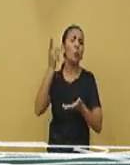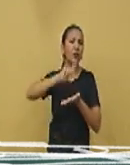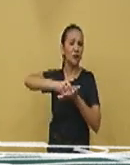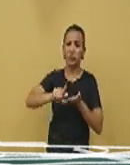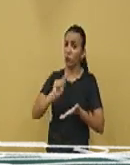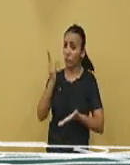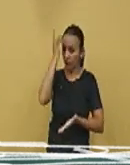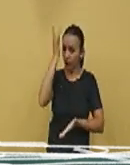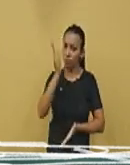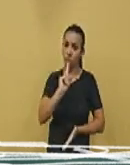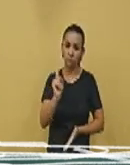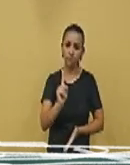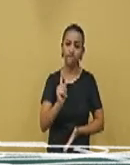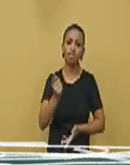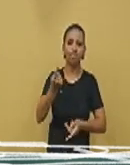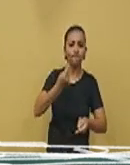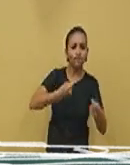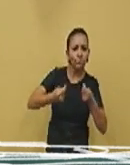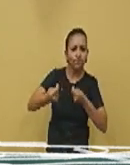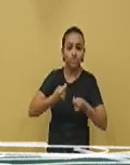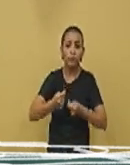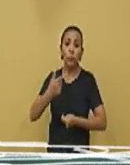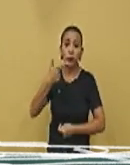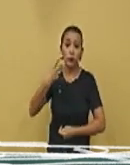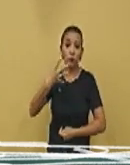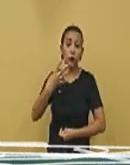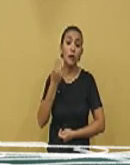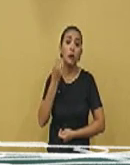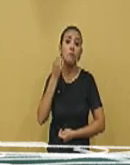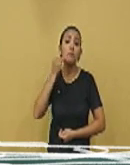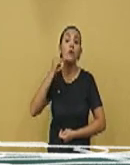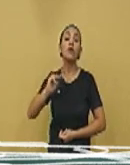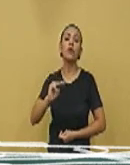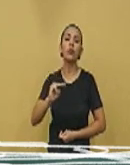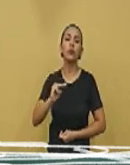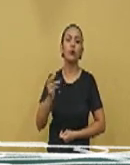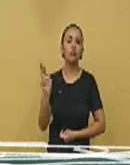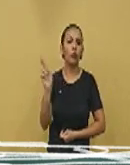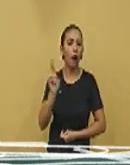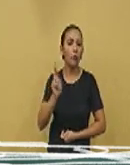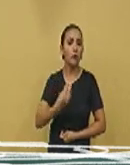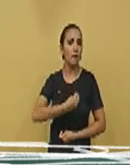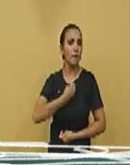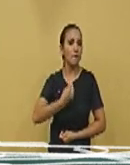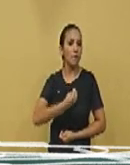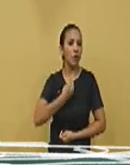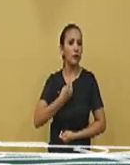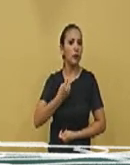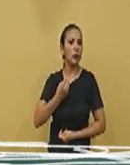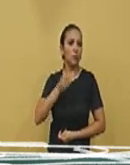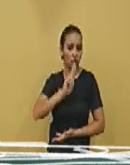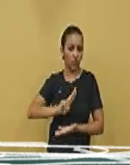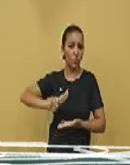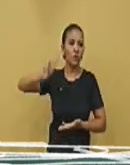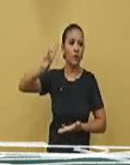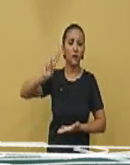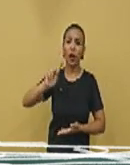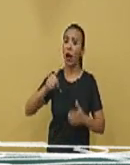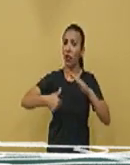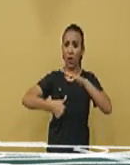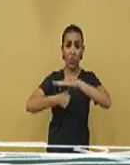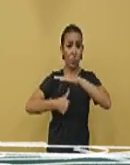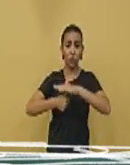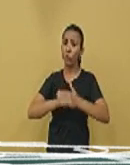fácil. Nós gerimos 240 milhões de reais. A vida da universidade. A reitora nem o tempo todo vai